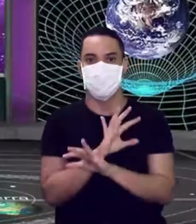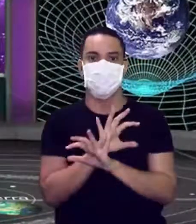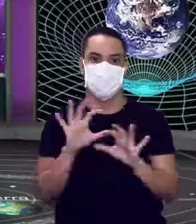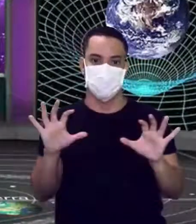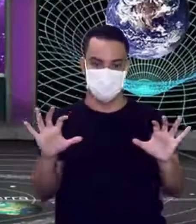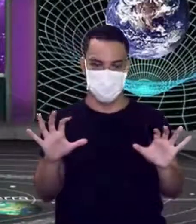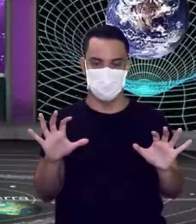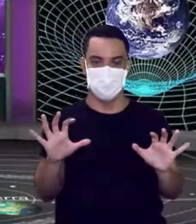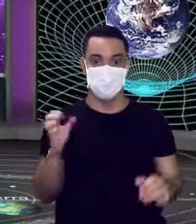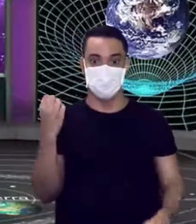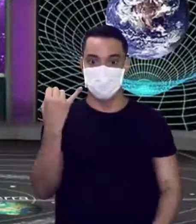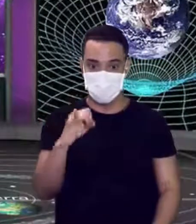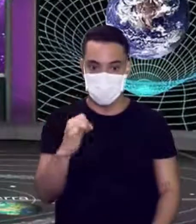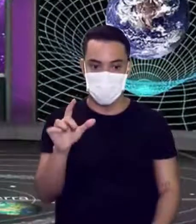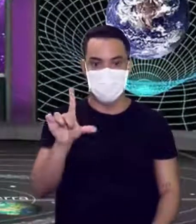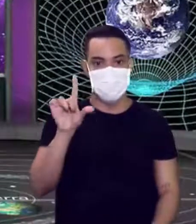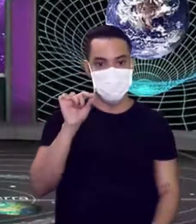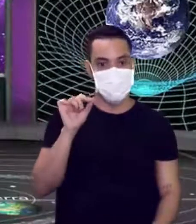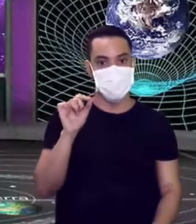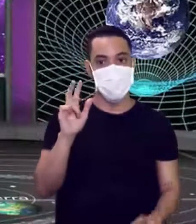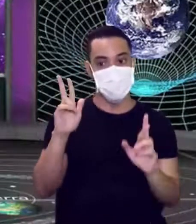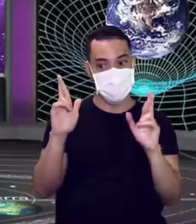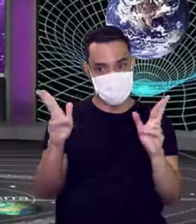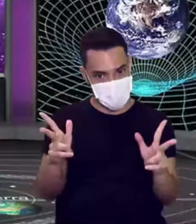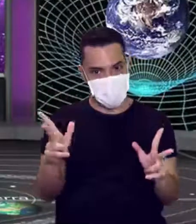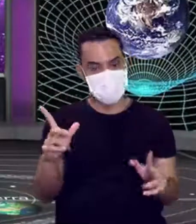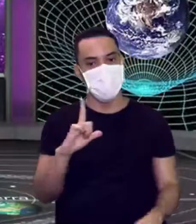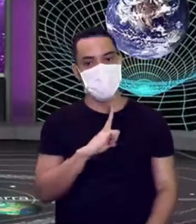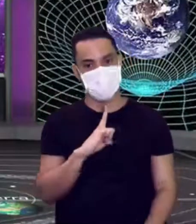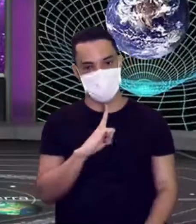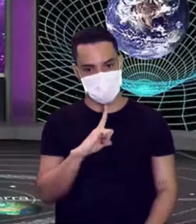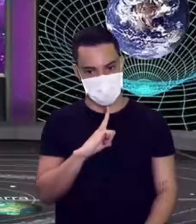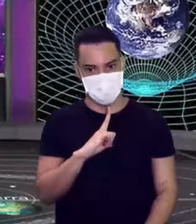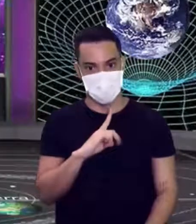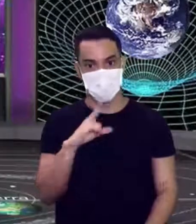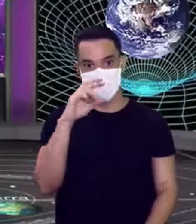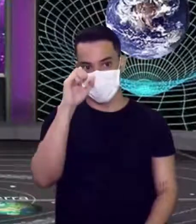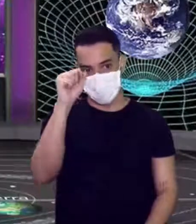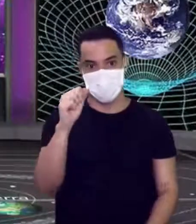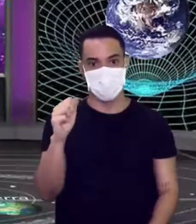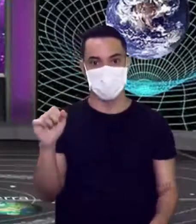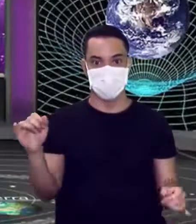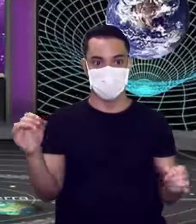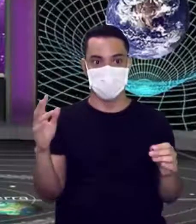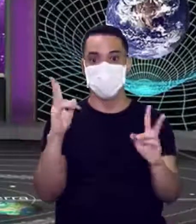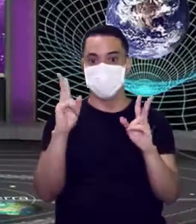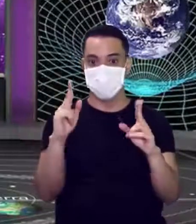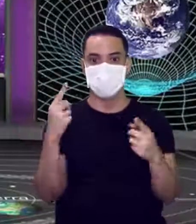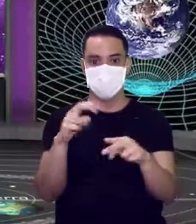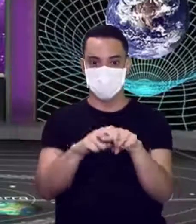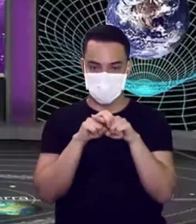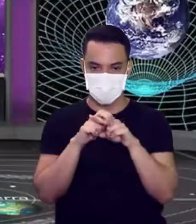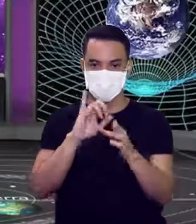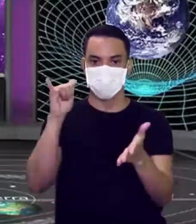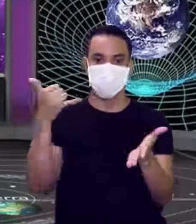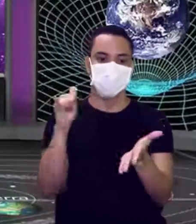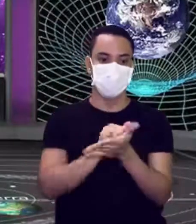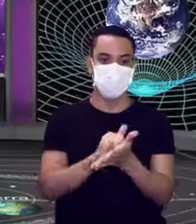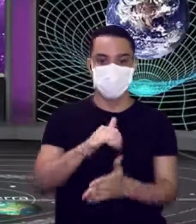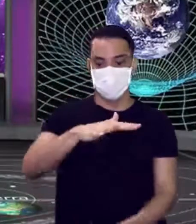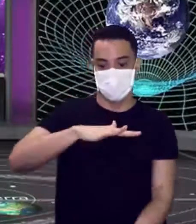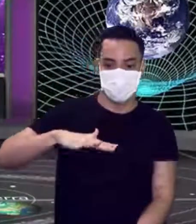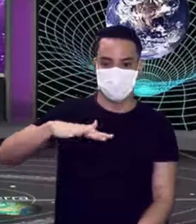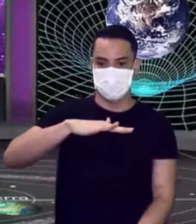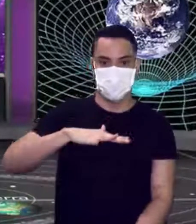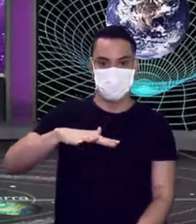repulsão. Se eu pego de carga diferente, aí sim eu vou ter força de atração. E isso é justamente devido ao campo